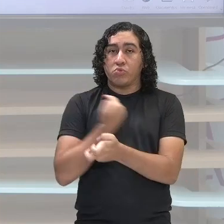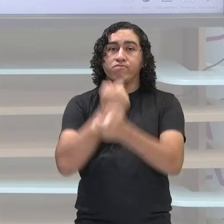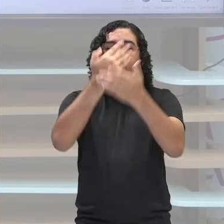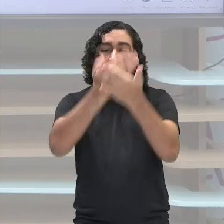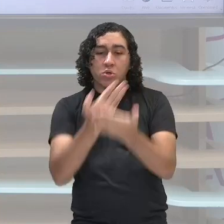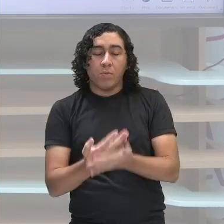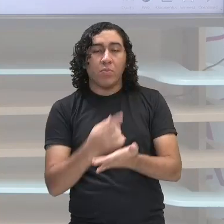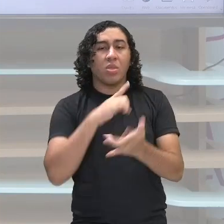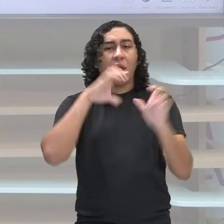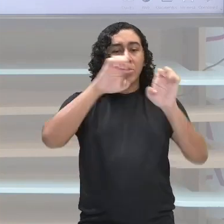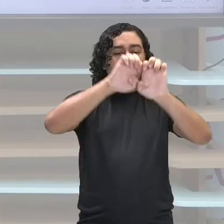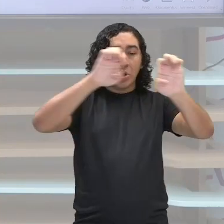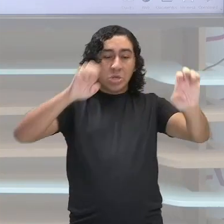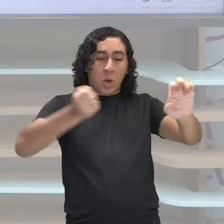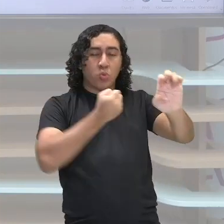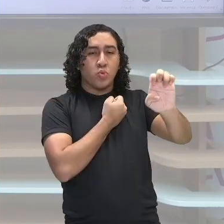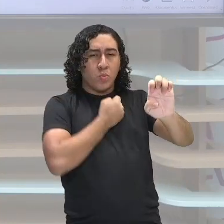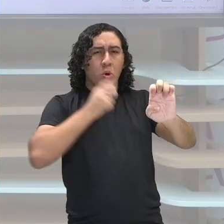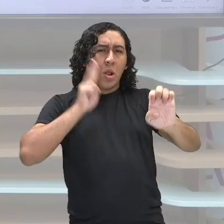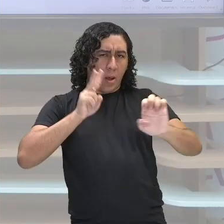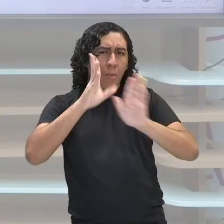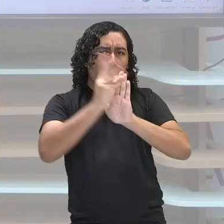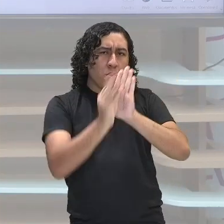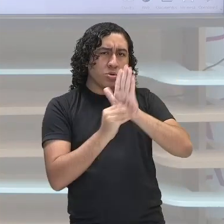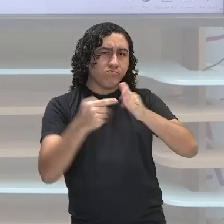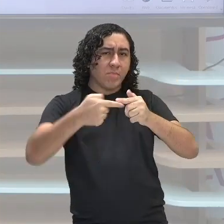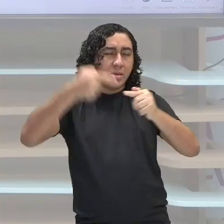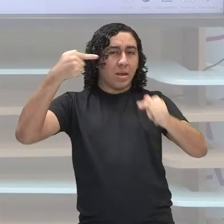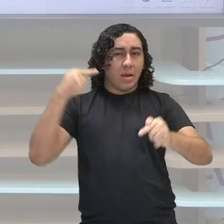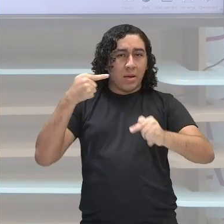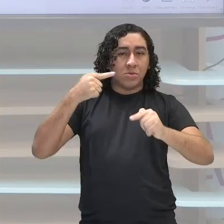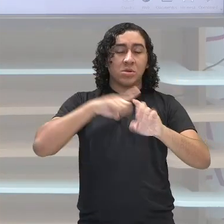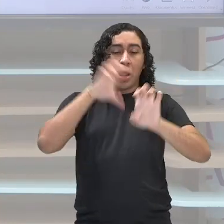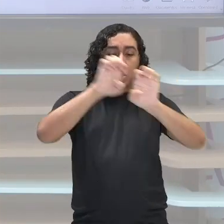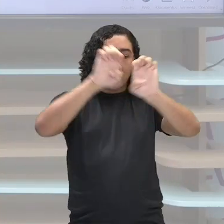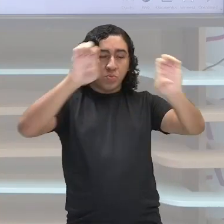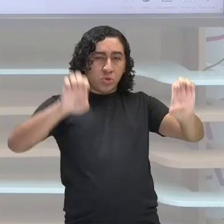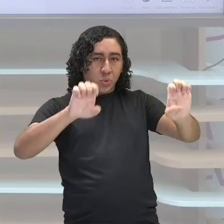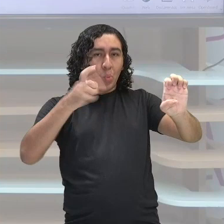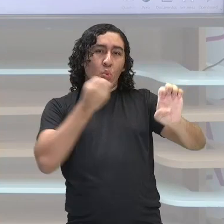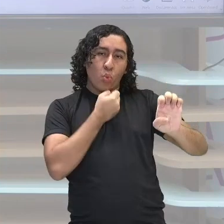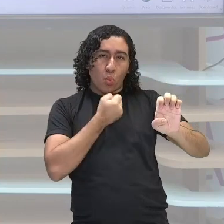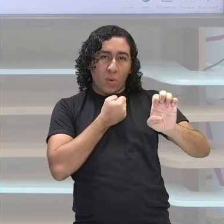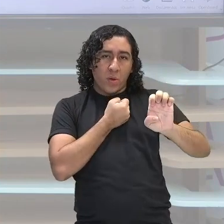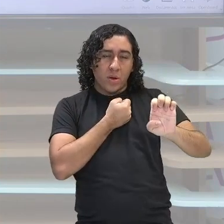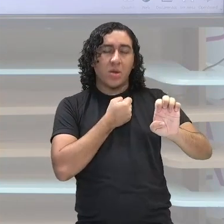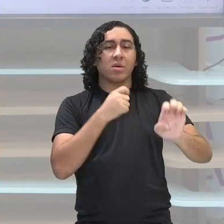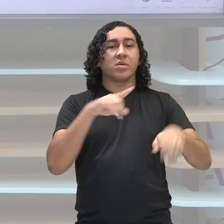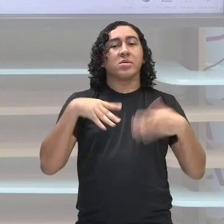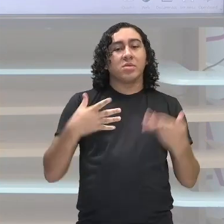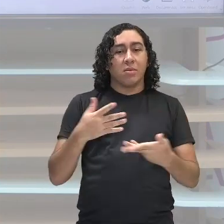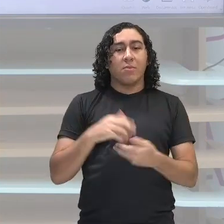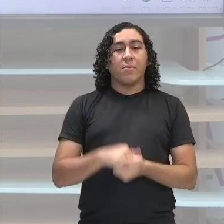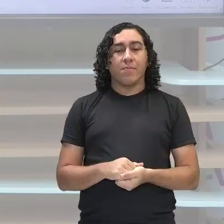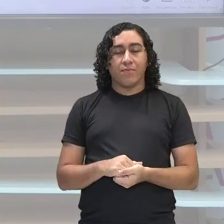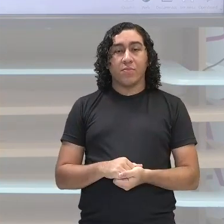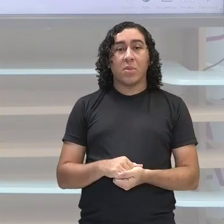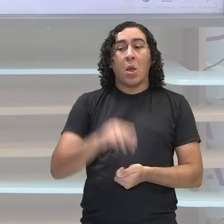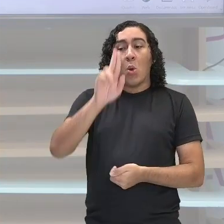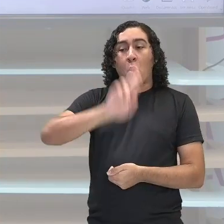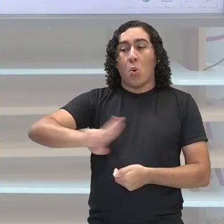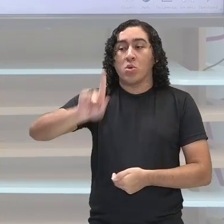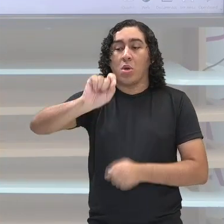Expressões numéricas. Lembra desse conteúdo? Expressões numéricas. As expressões numéricas, elas vão nos ajudar